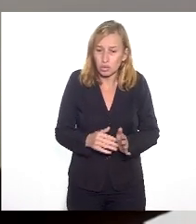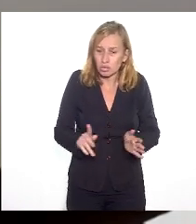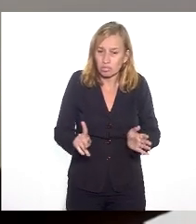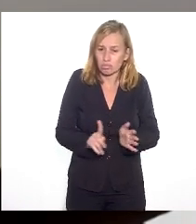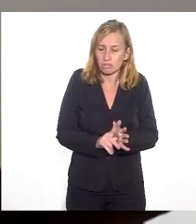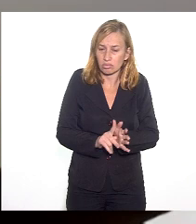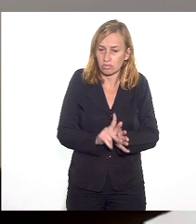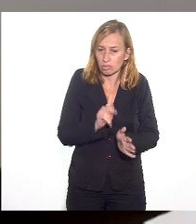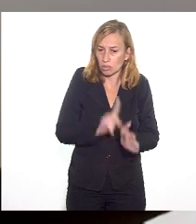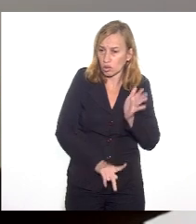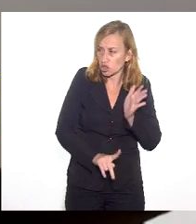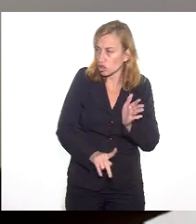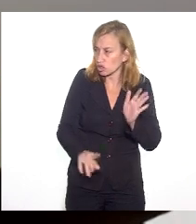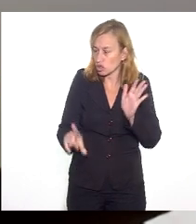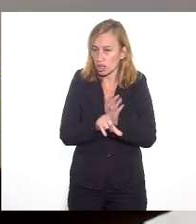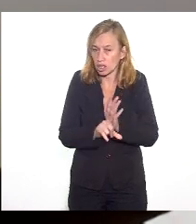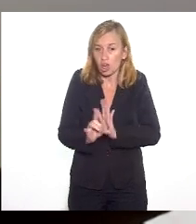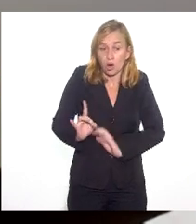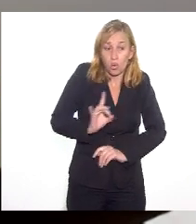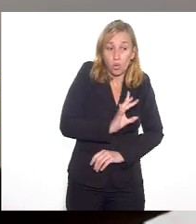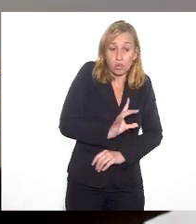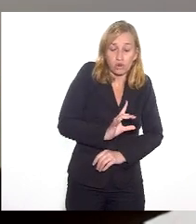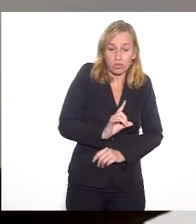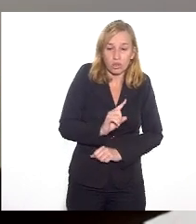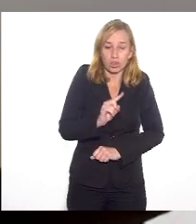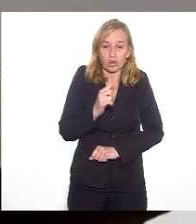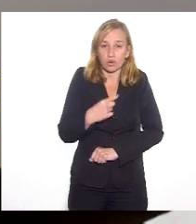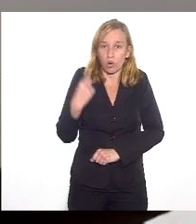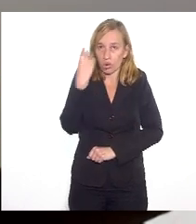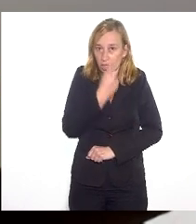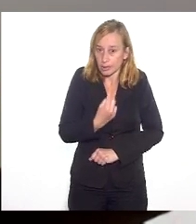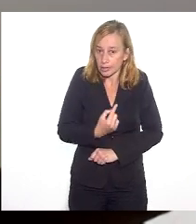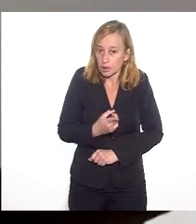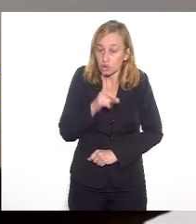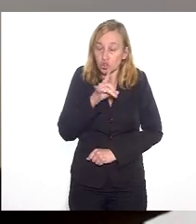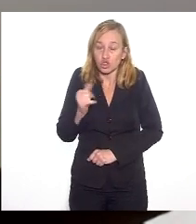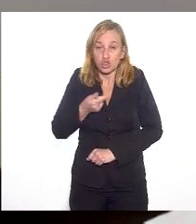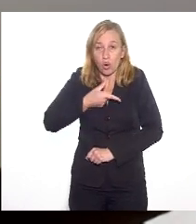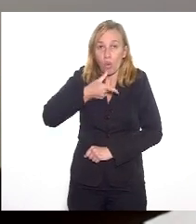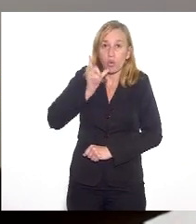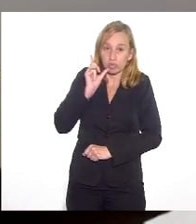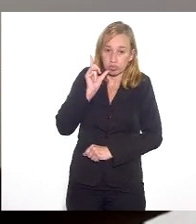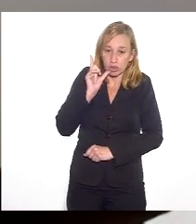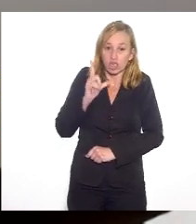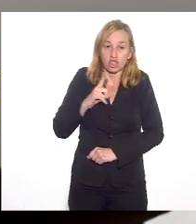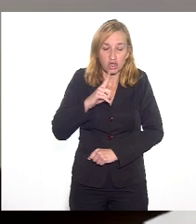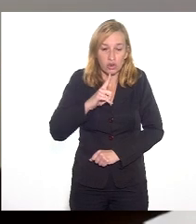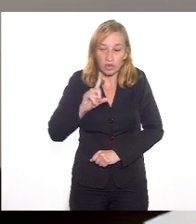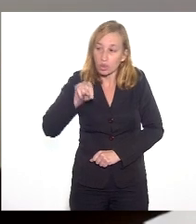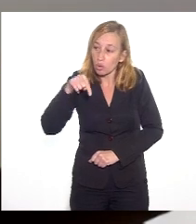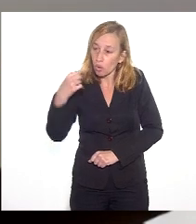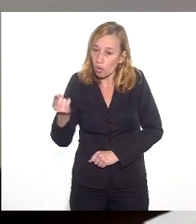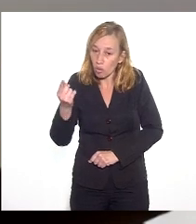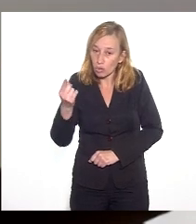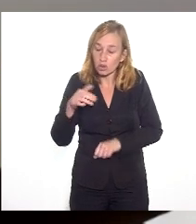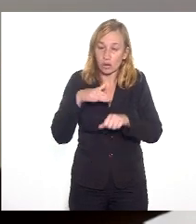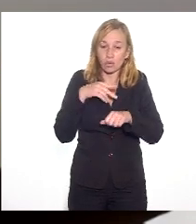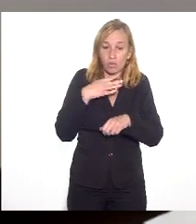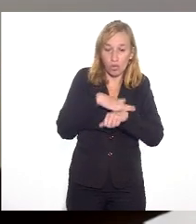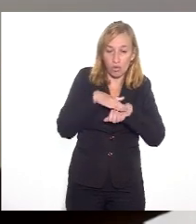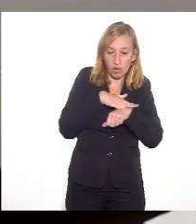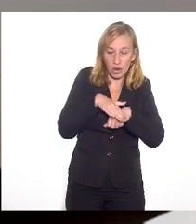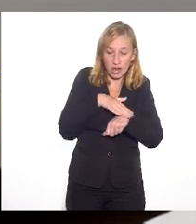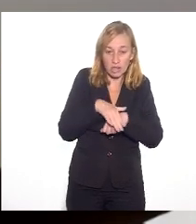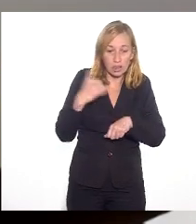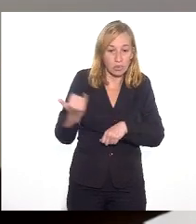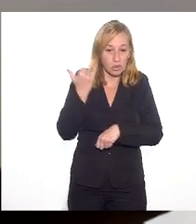vou falar das últimas horas, né? Na data de ontem, tivemos uma outra rodada importante da CPI